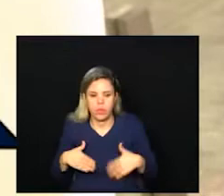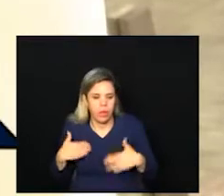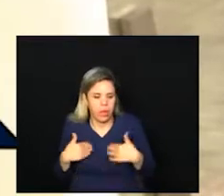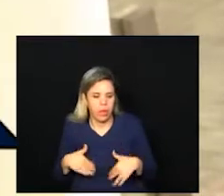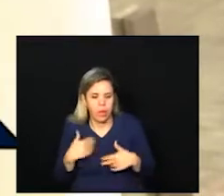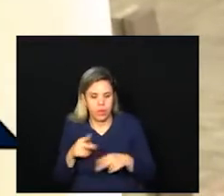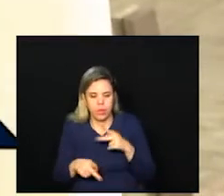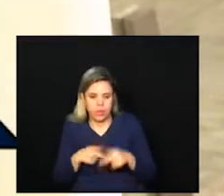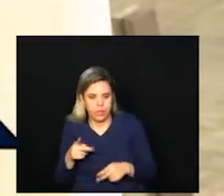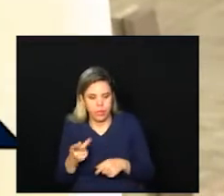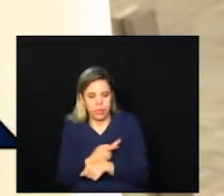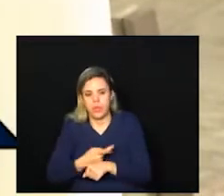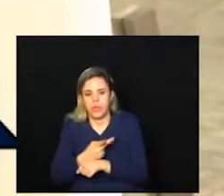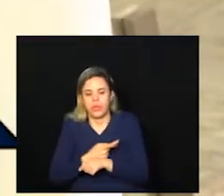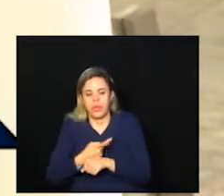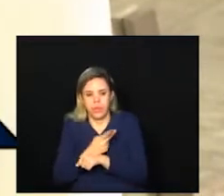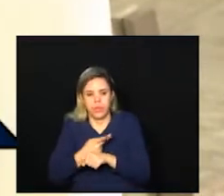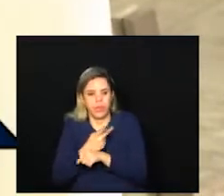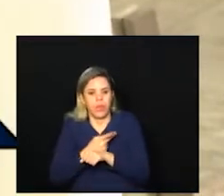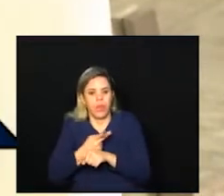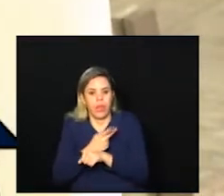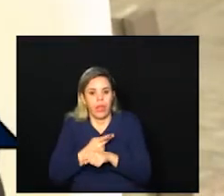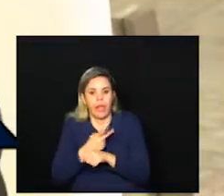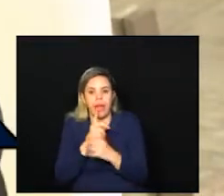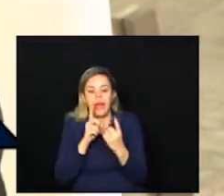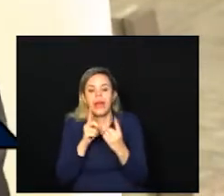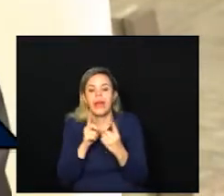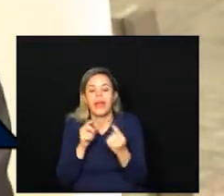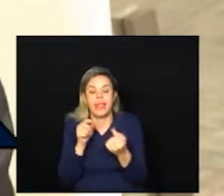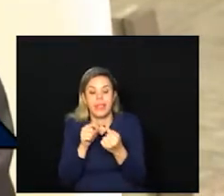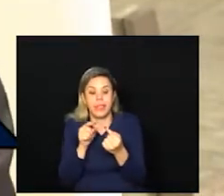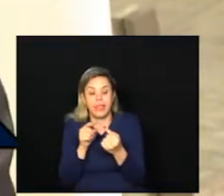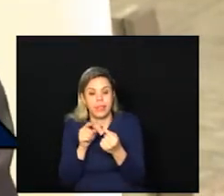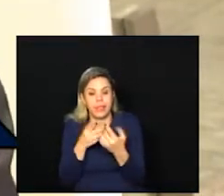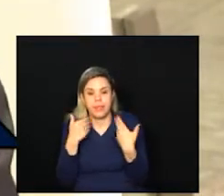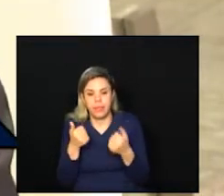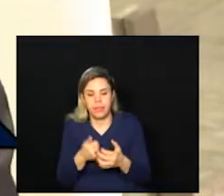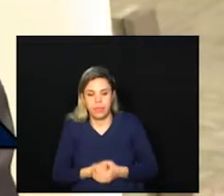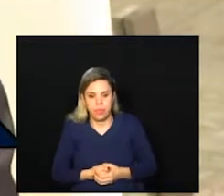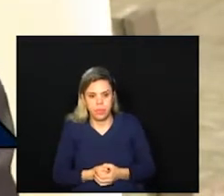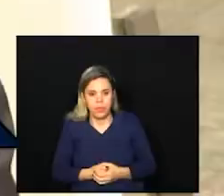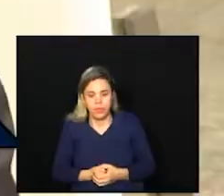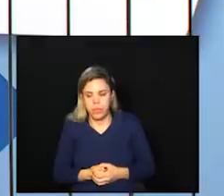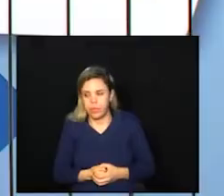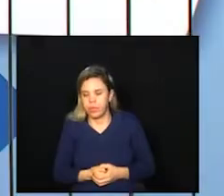para as pessoas procurarem um atendimento e ser melhor atendido.